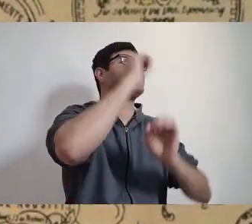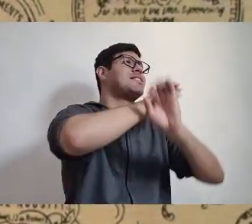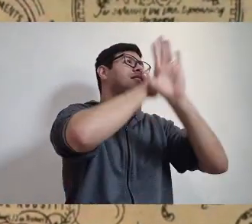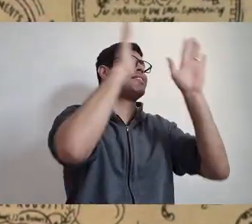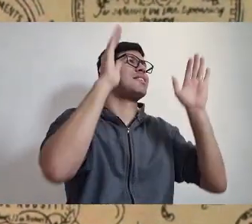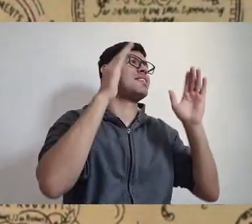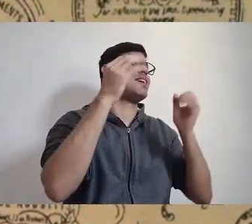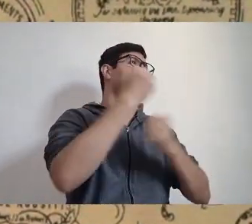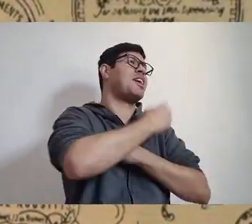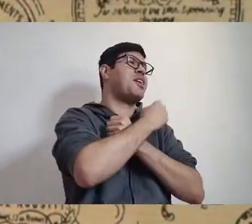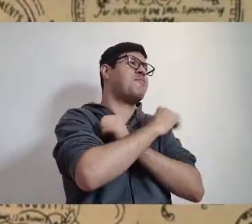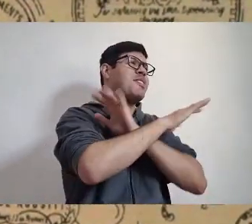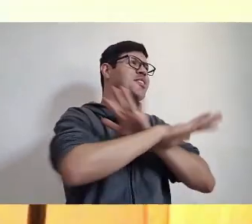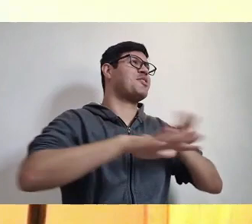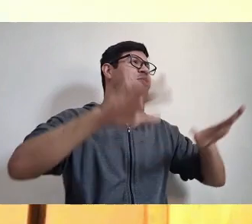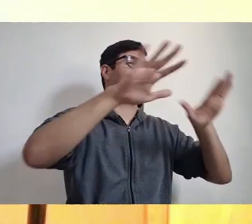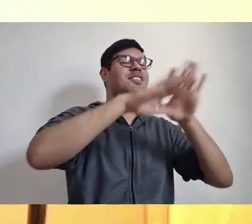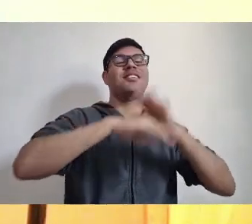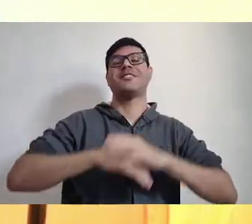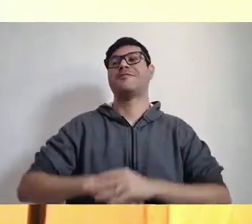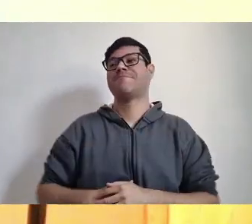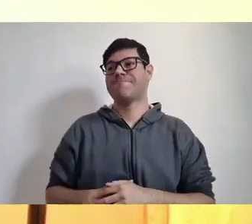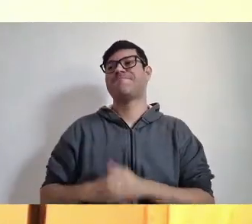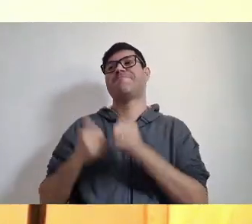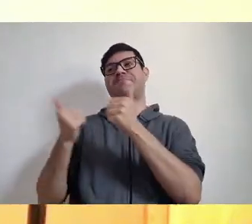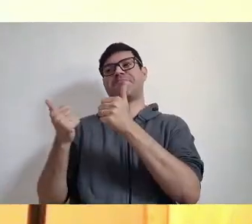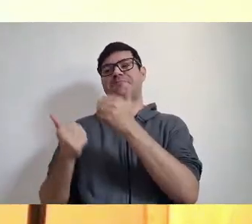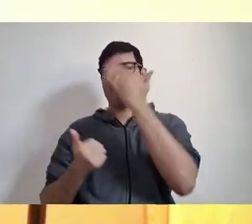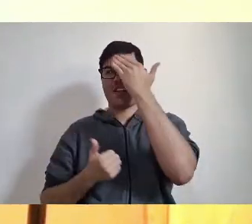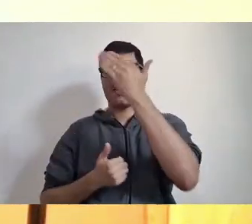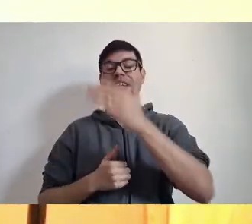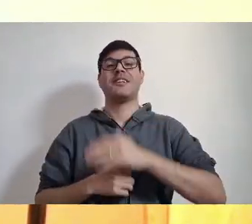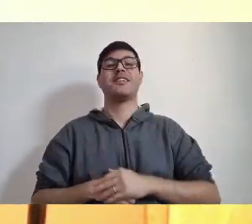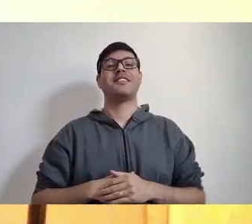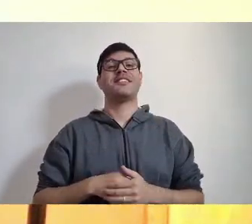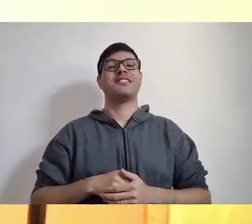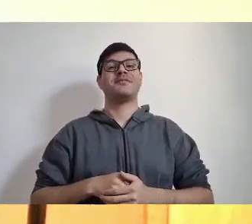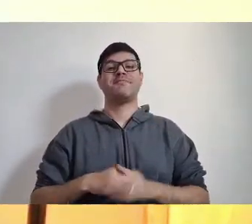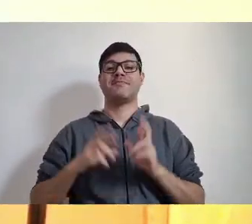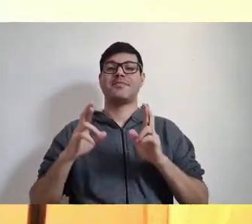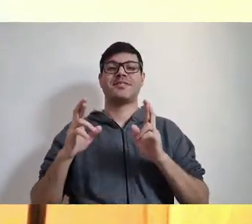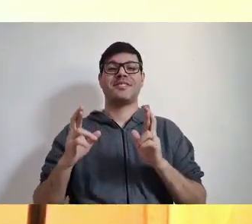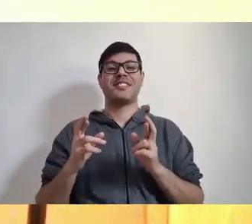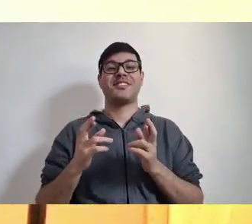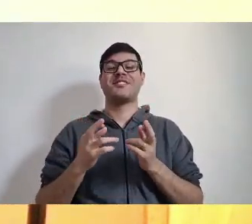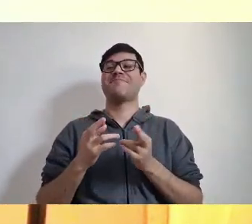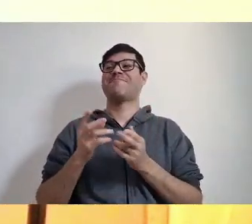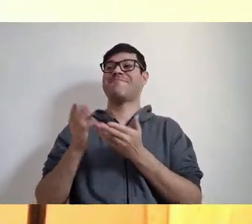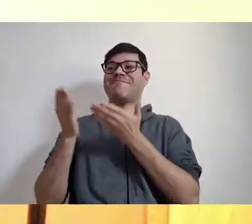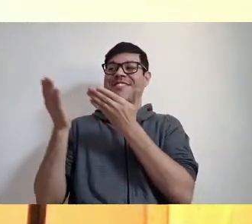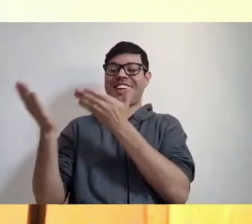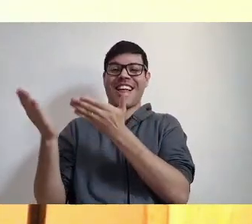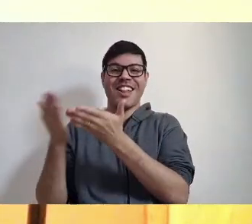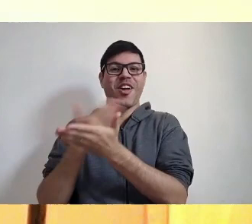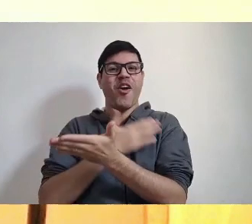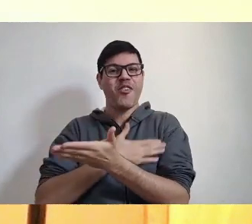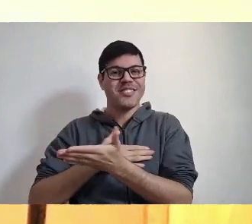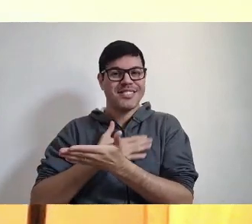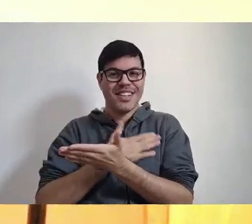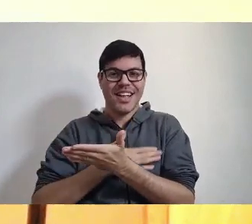presença. Um abraço a todos. Obrigada. Amigos, eu espero que vocês tenham gostado dessa moça jovem política ainda,